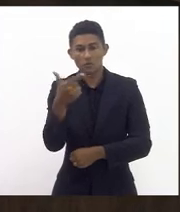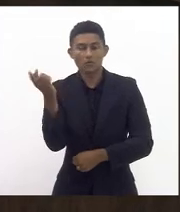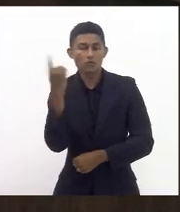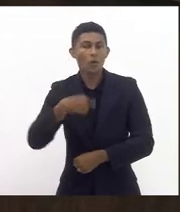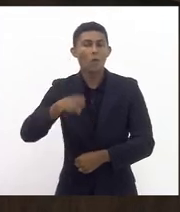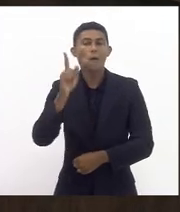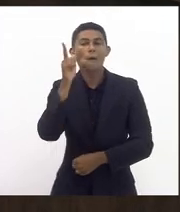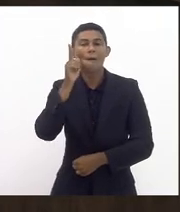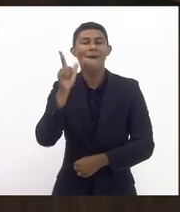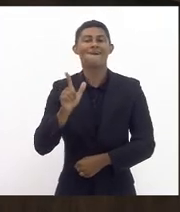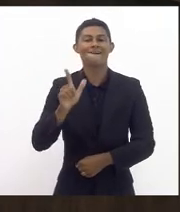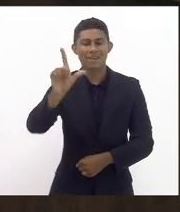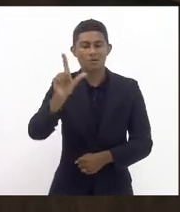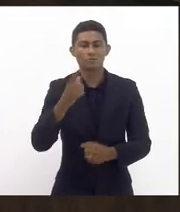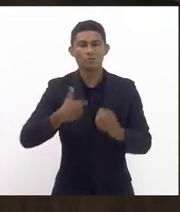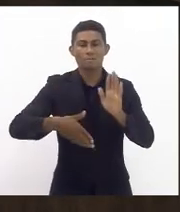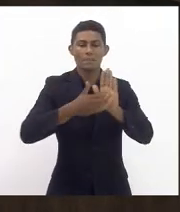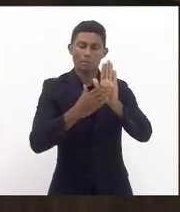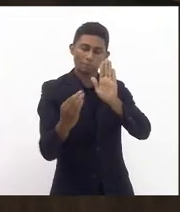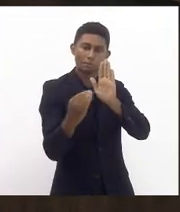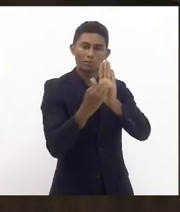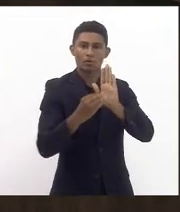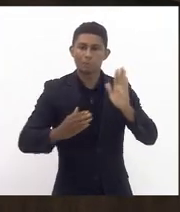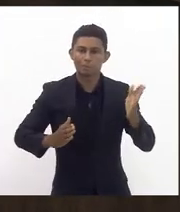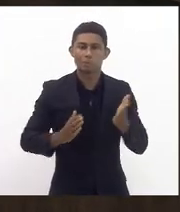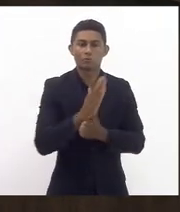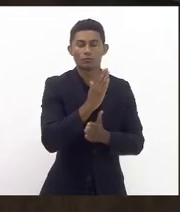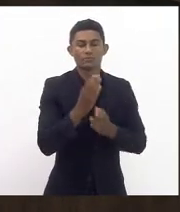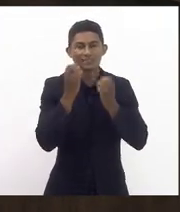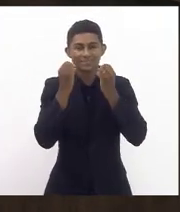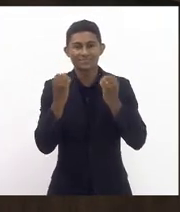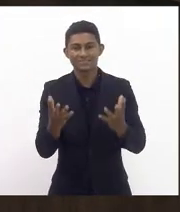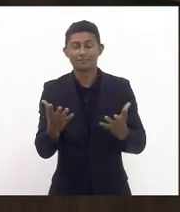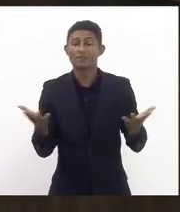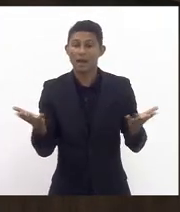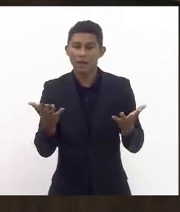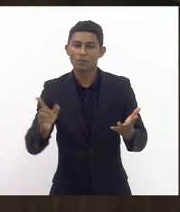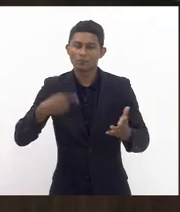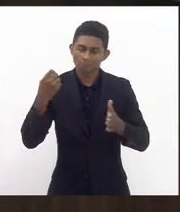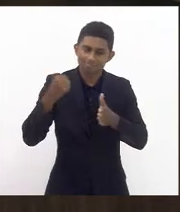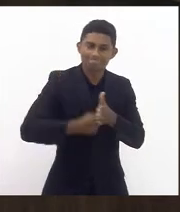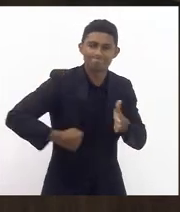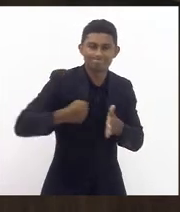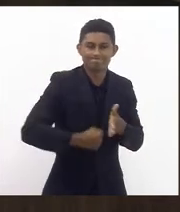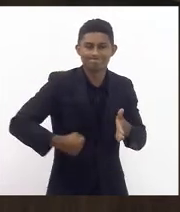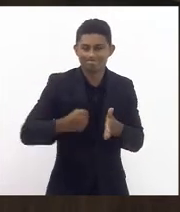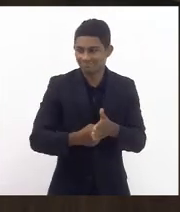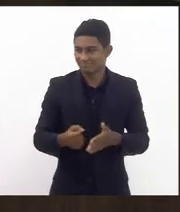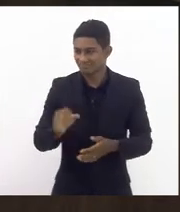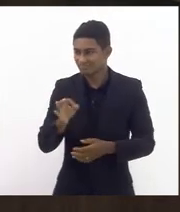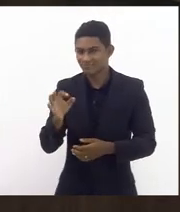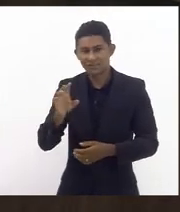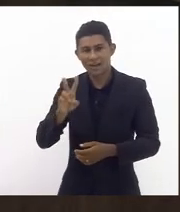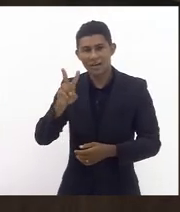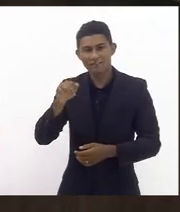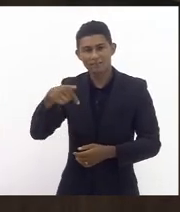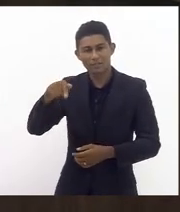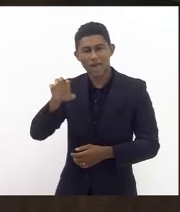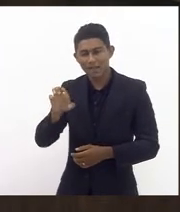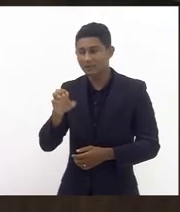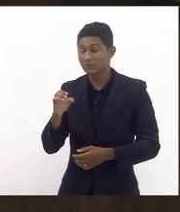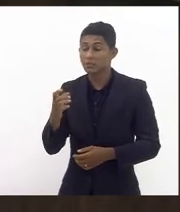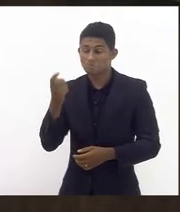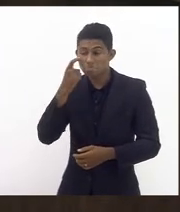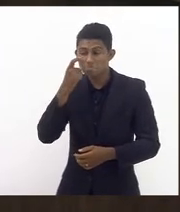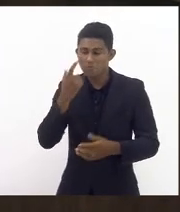em pauta, tenha conseguido a aprovação dele aqui, e agora vamos lutar, né, deputado Valdeque Carneiro, pela